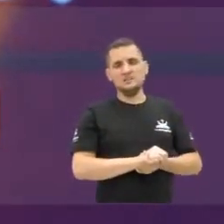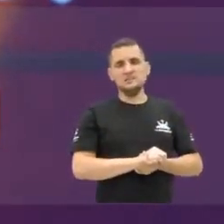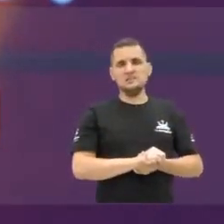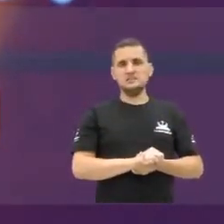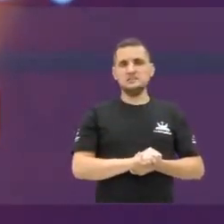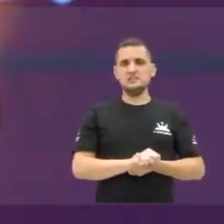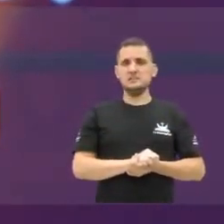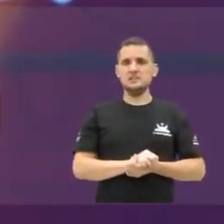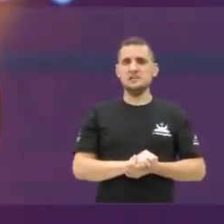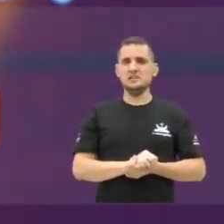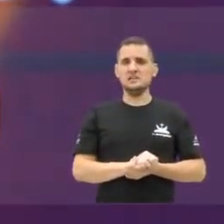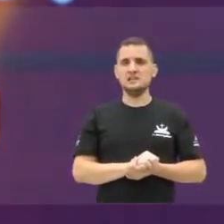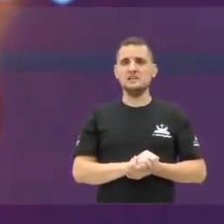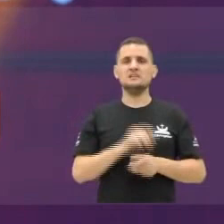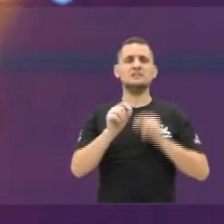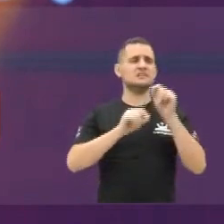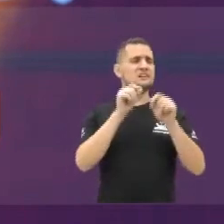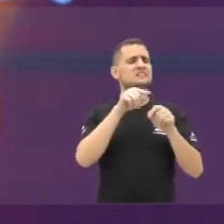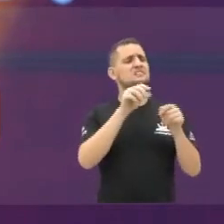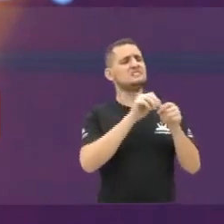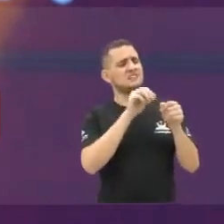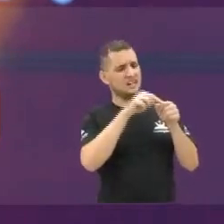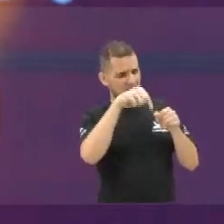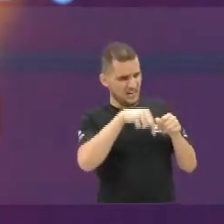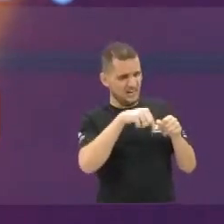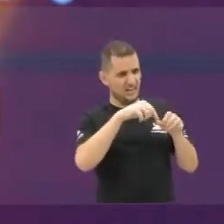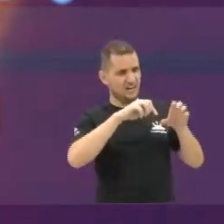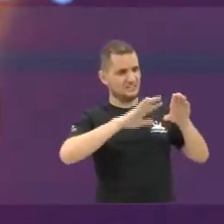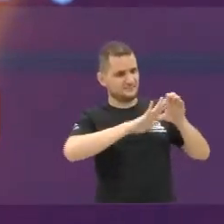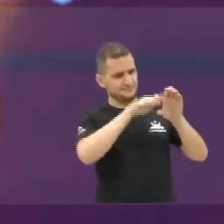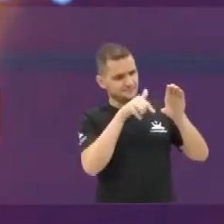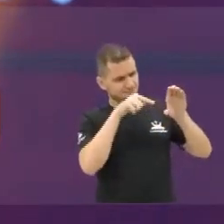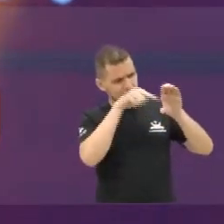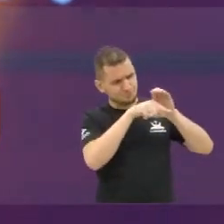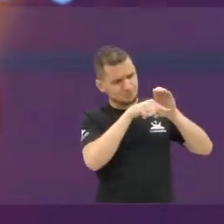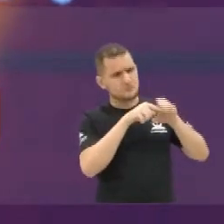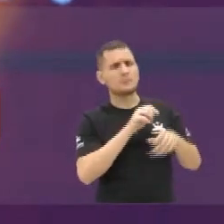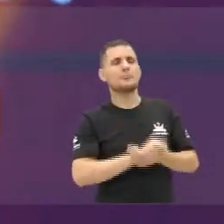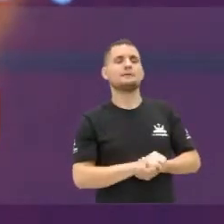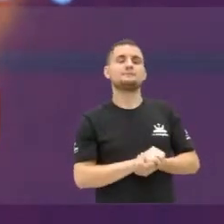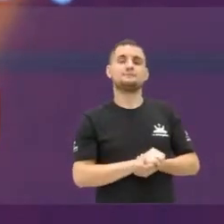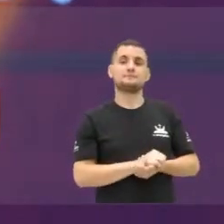fazendo dentro dessa caverna? E ali daquela caverna,